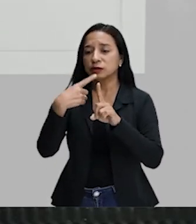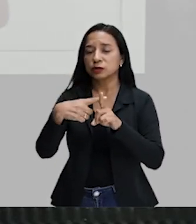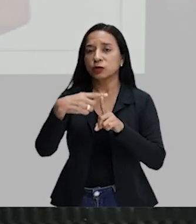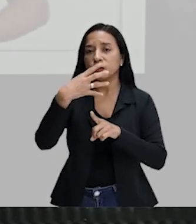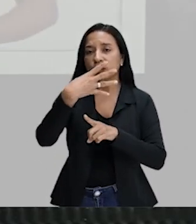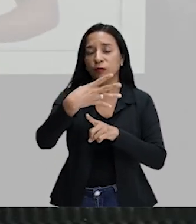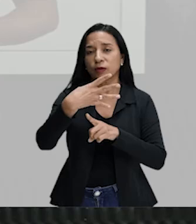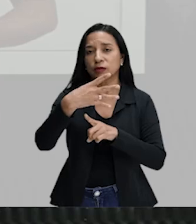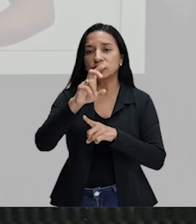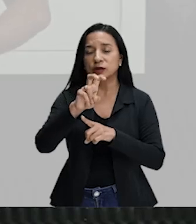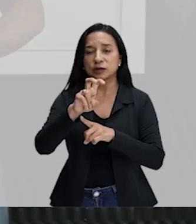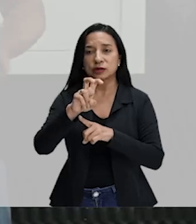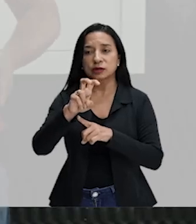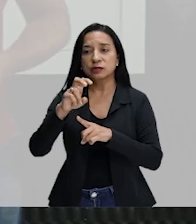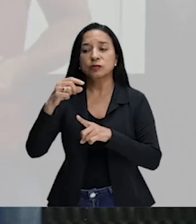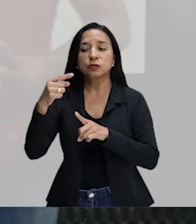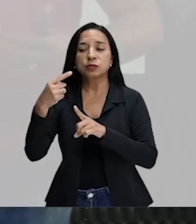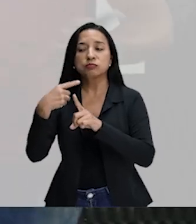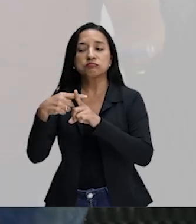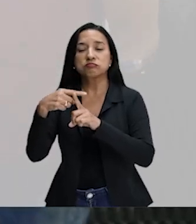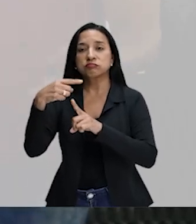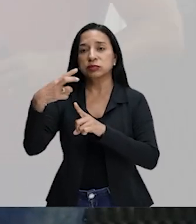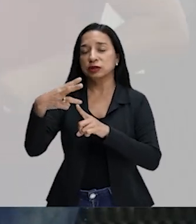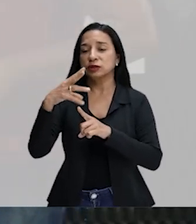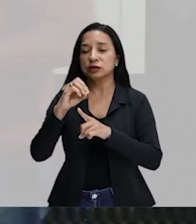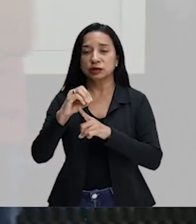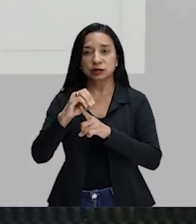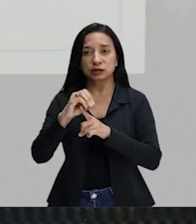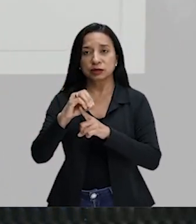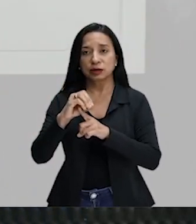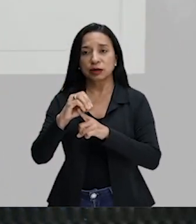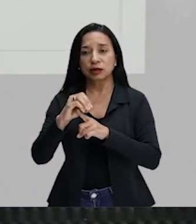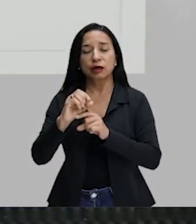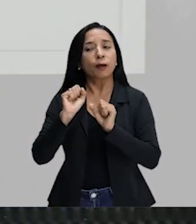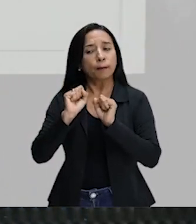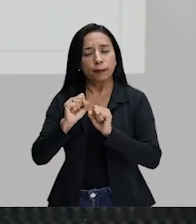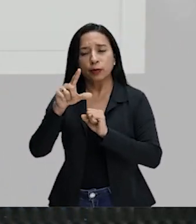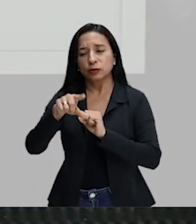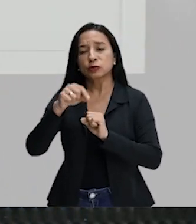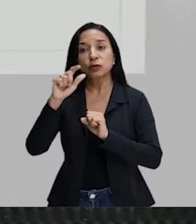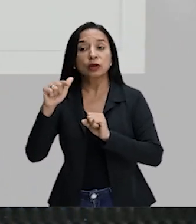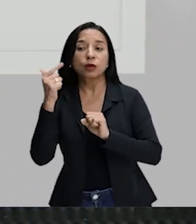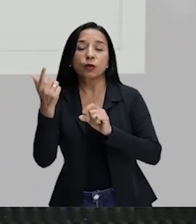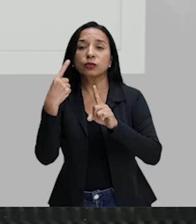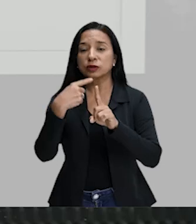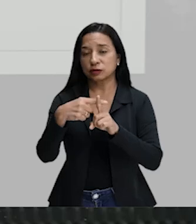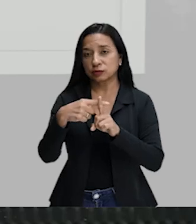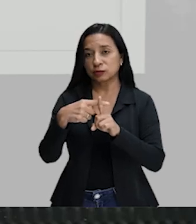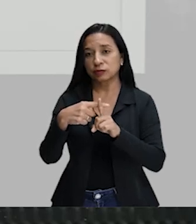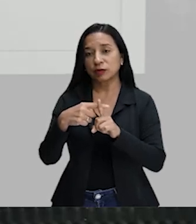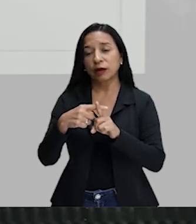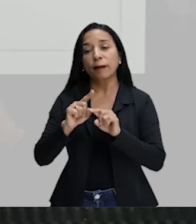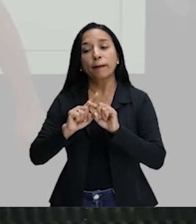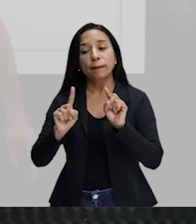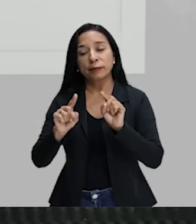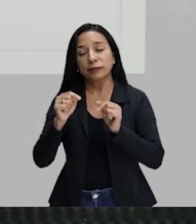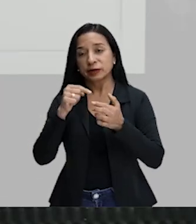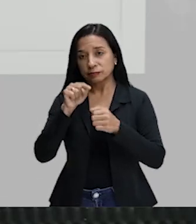45 e 30? Você não poderia escolher outra soma? Poderia, mas o que acontece é que esses arcos aqui são aqueles arcos